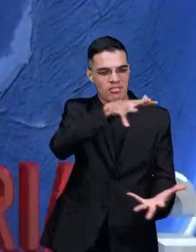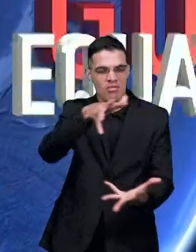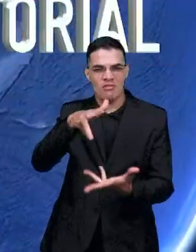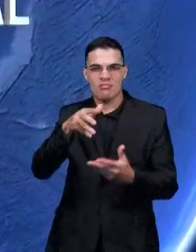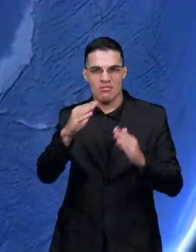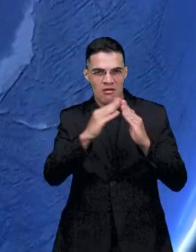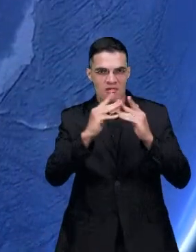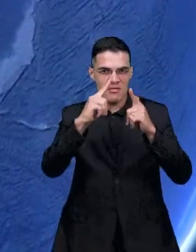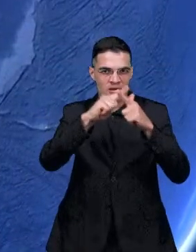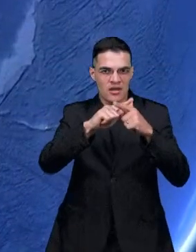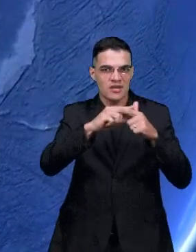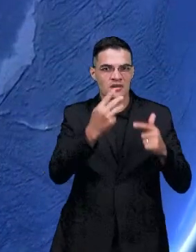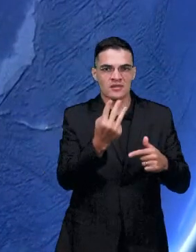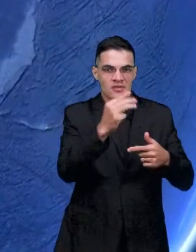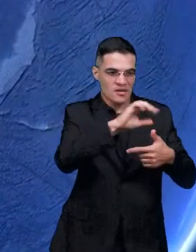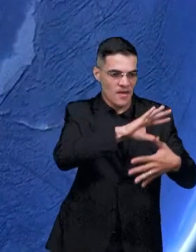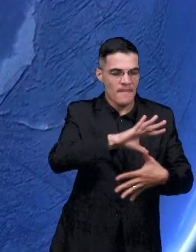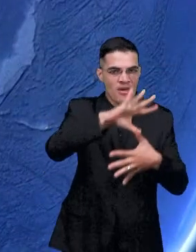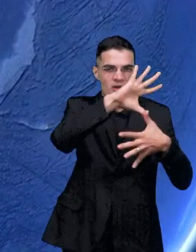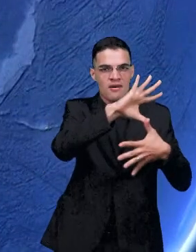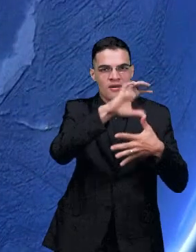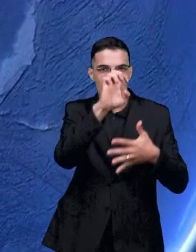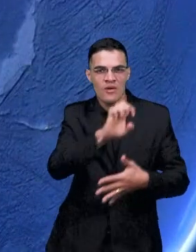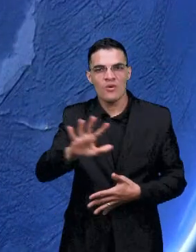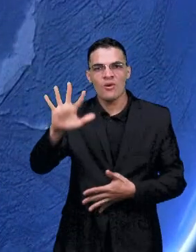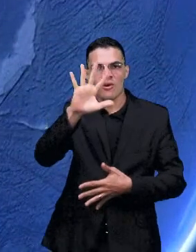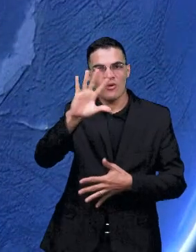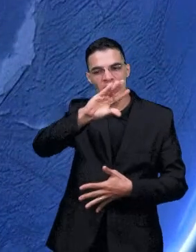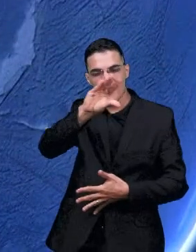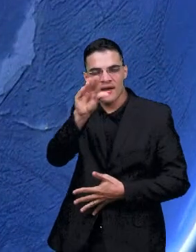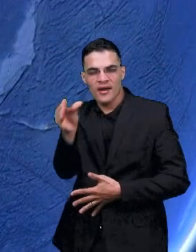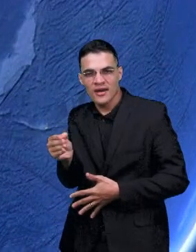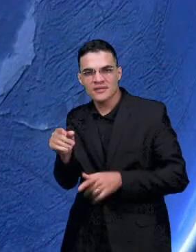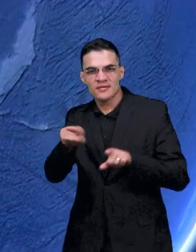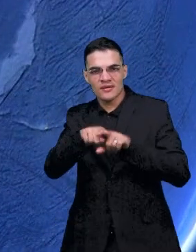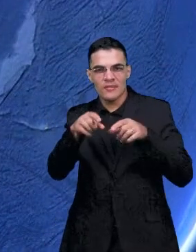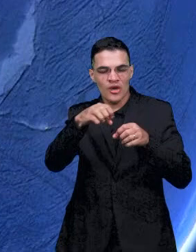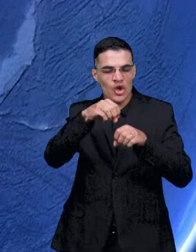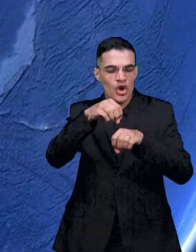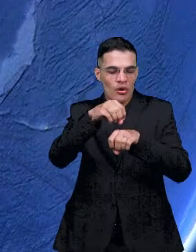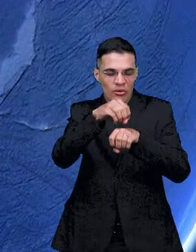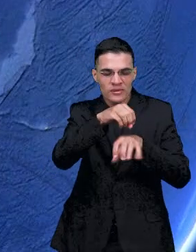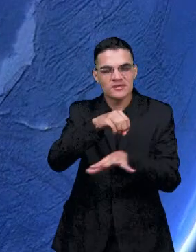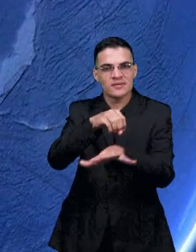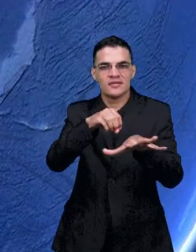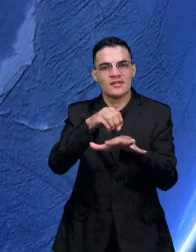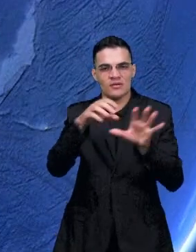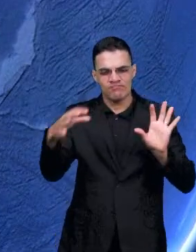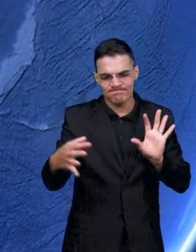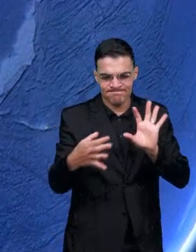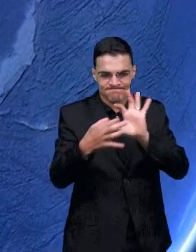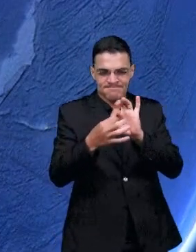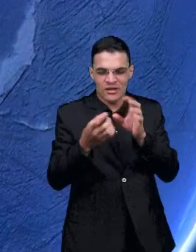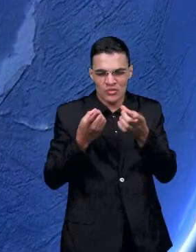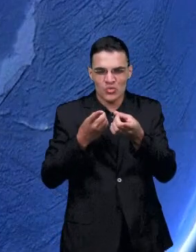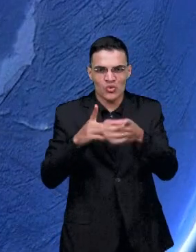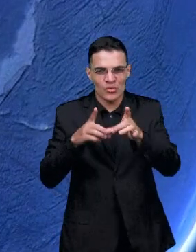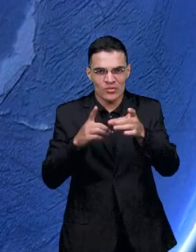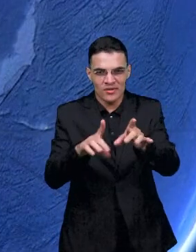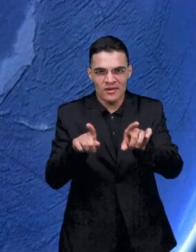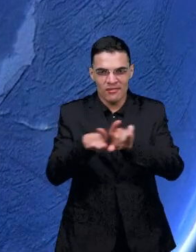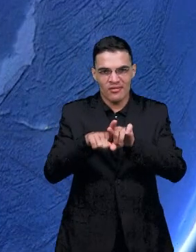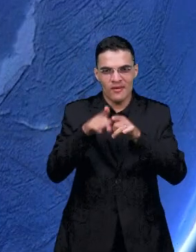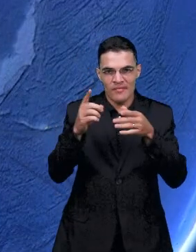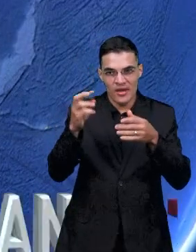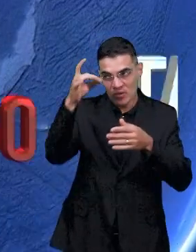três Américas, Europa, África, Ásia e Oceania, conectadas pela mesma doutrina, pela direção